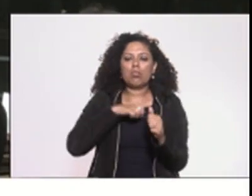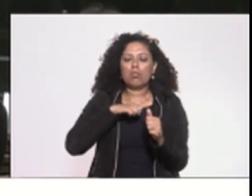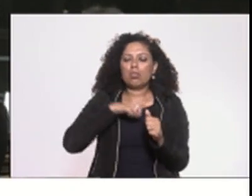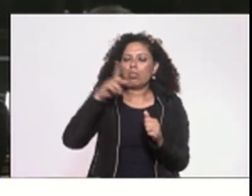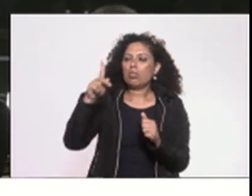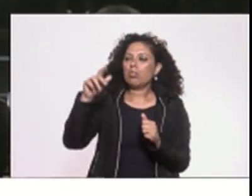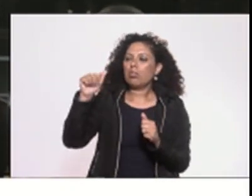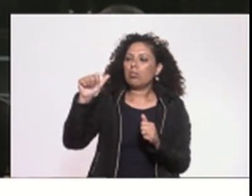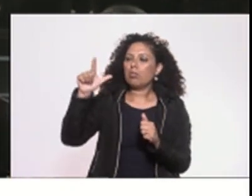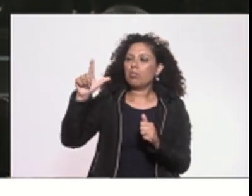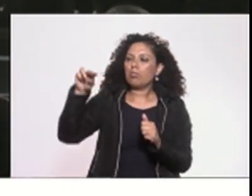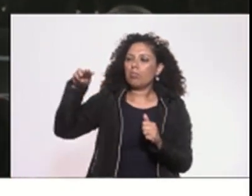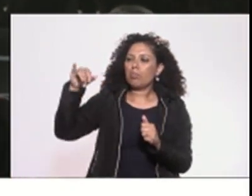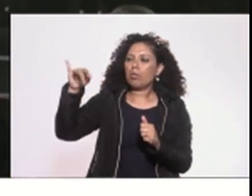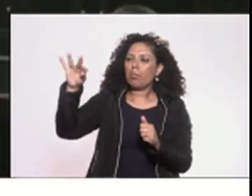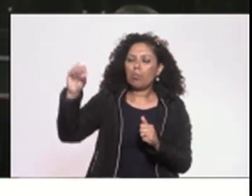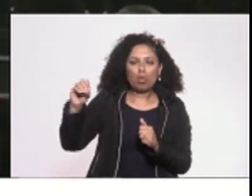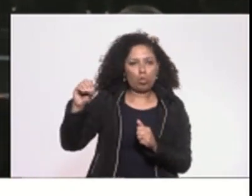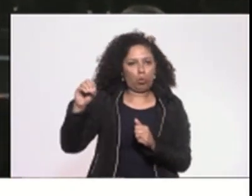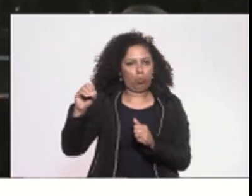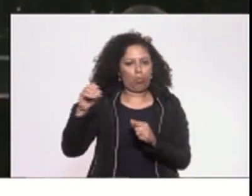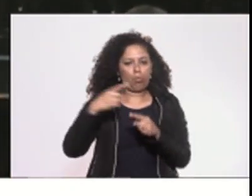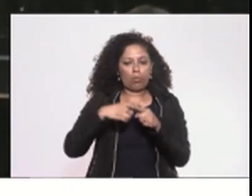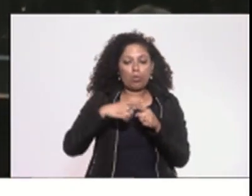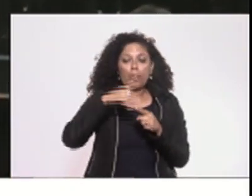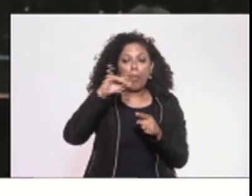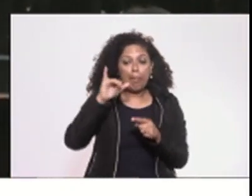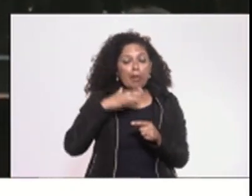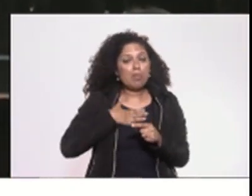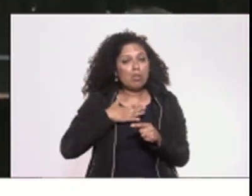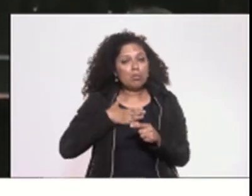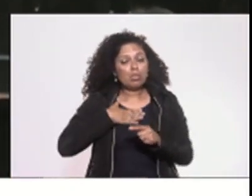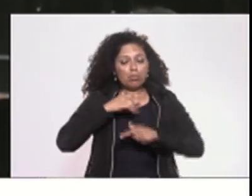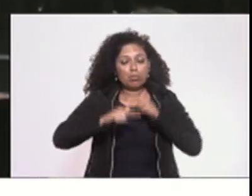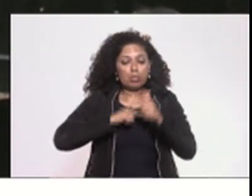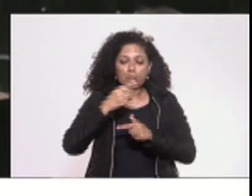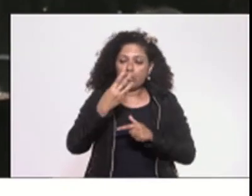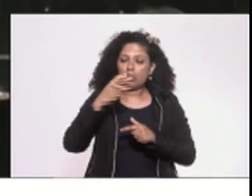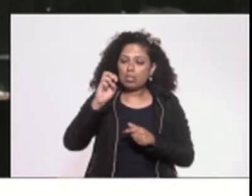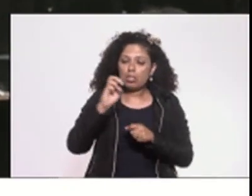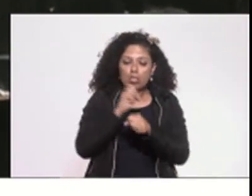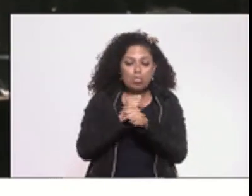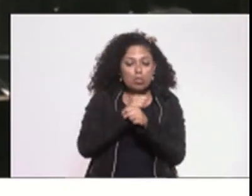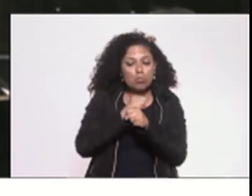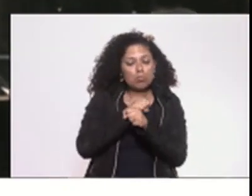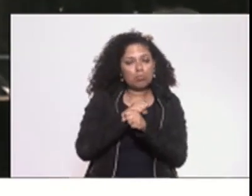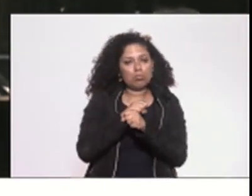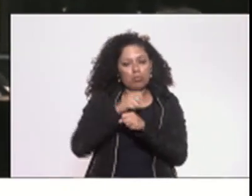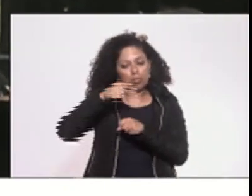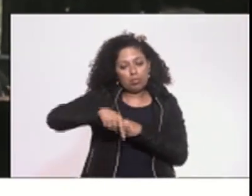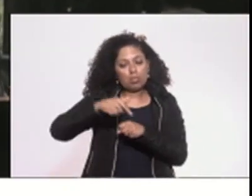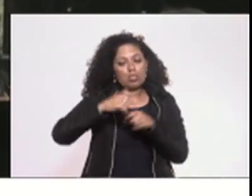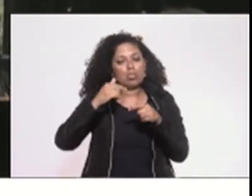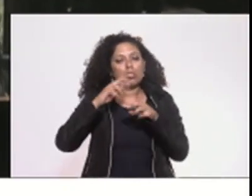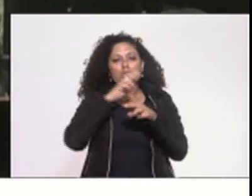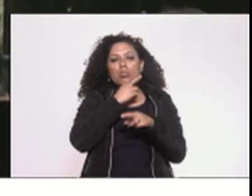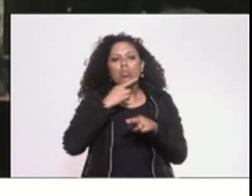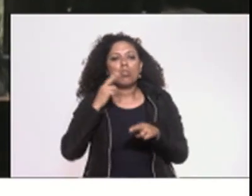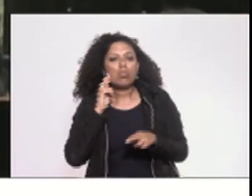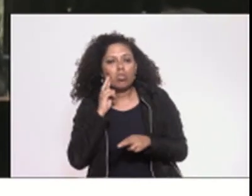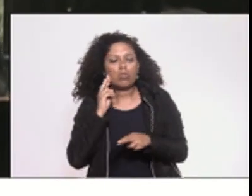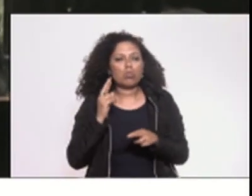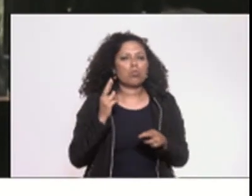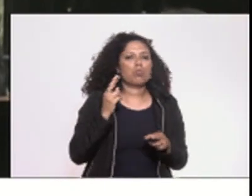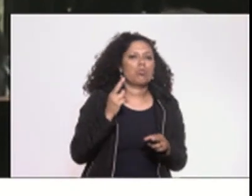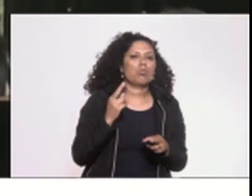pai trabalhou 35 anos vendendo palmito nos restaurantes, principalmente aqui do Rio de Janeiro. Trabalhava